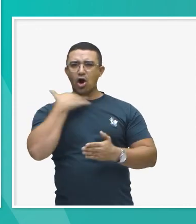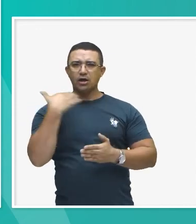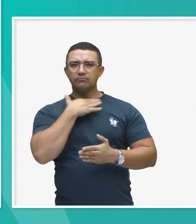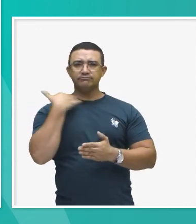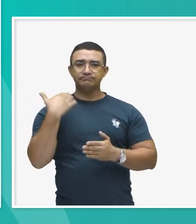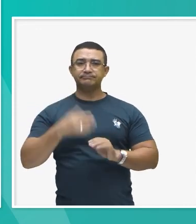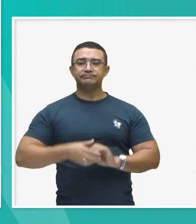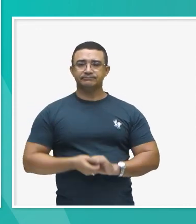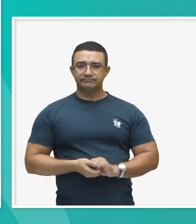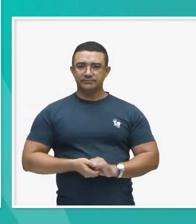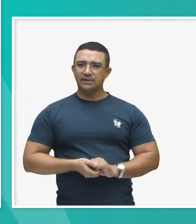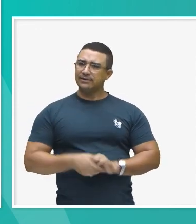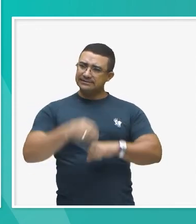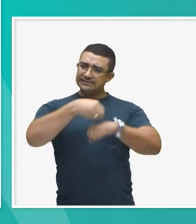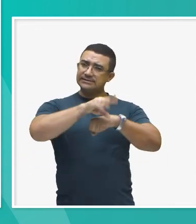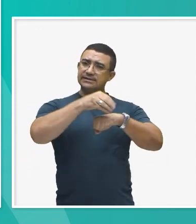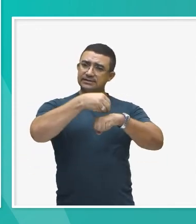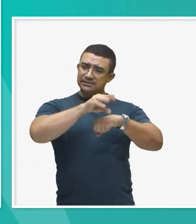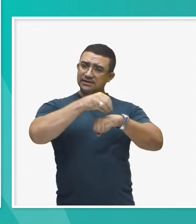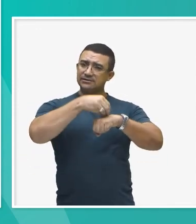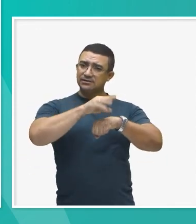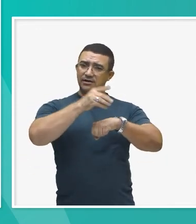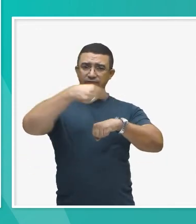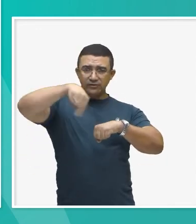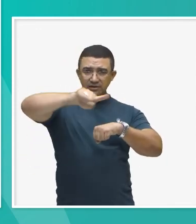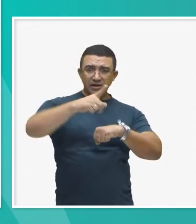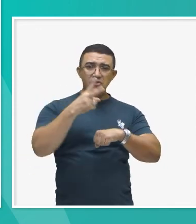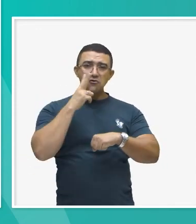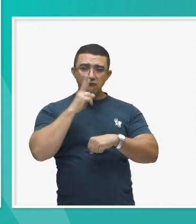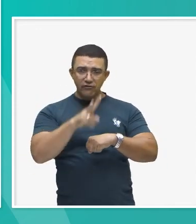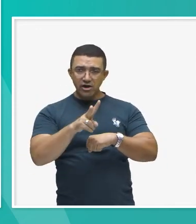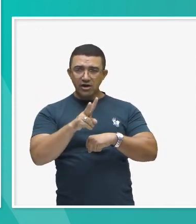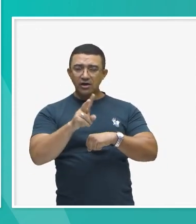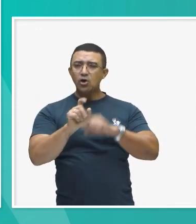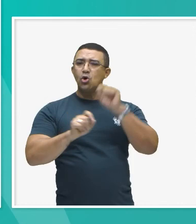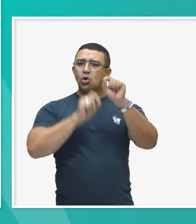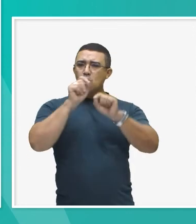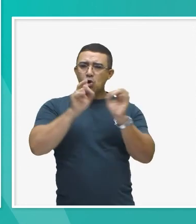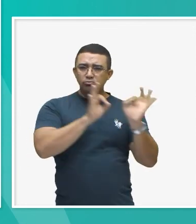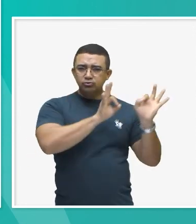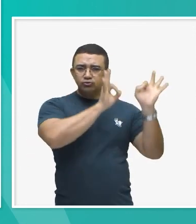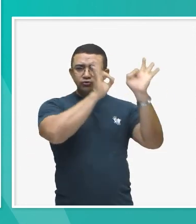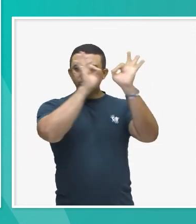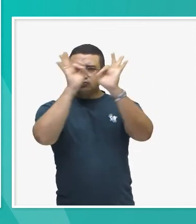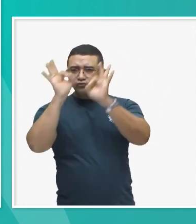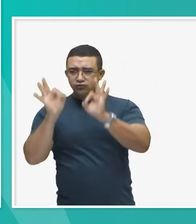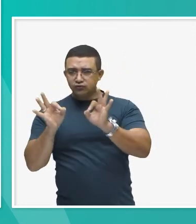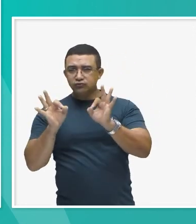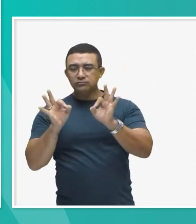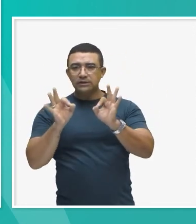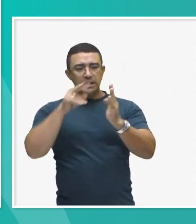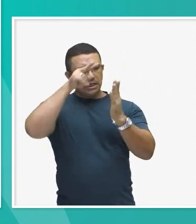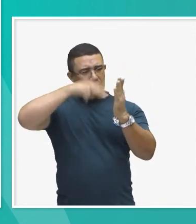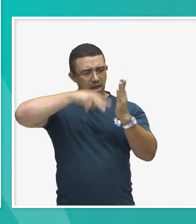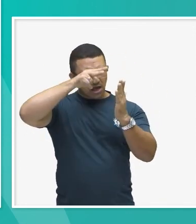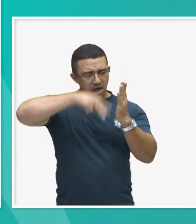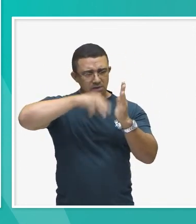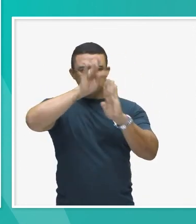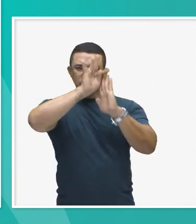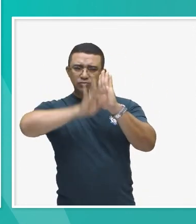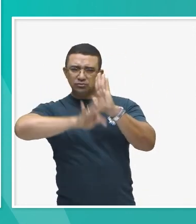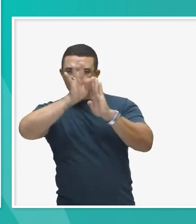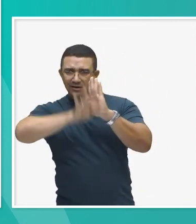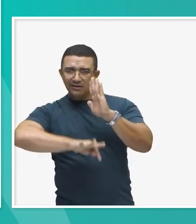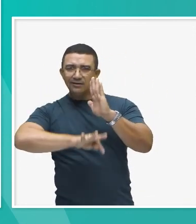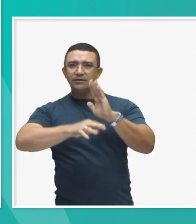assim, essas dicas que vocês estão vendo aí, como skinny bold, né? Skinny bold